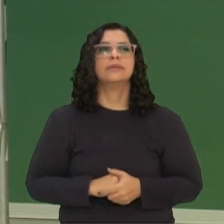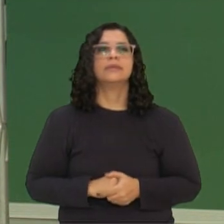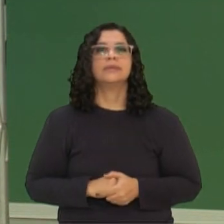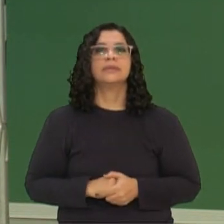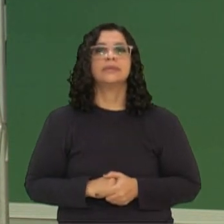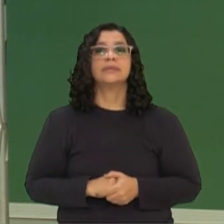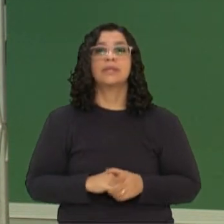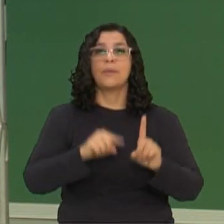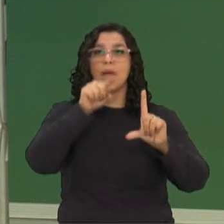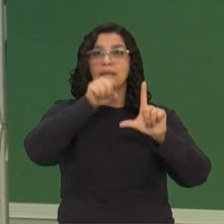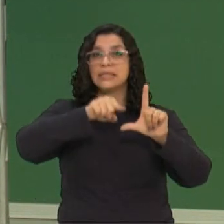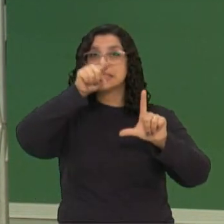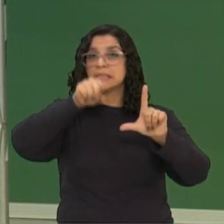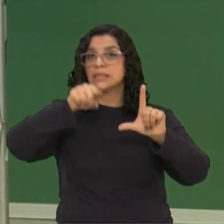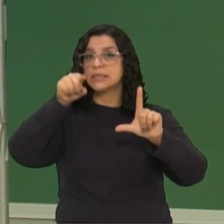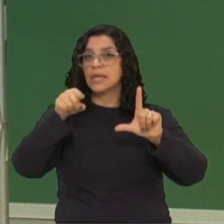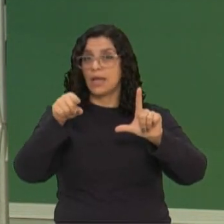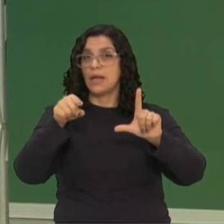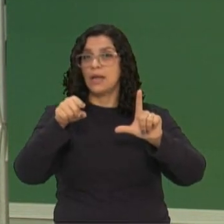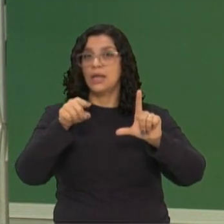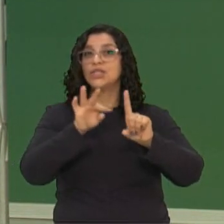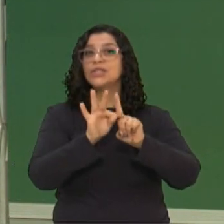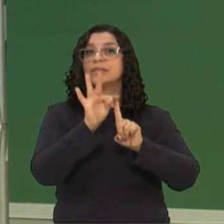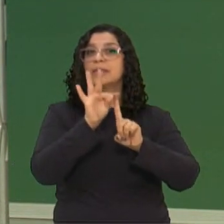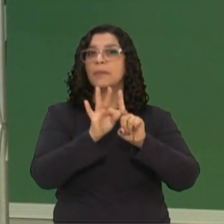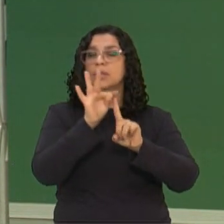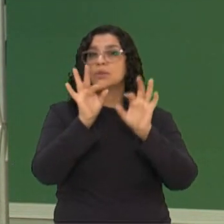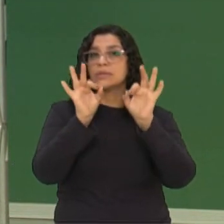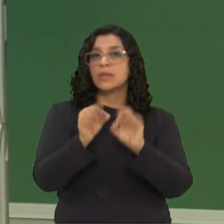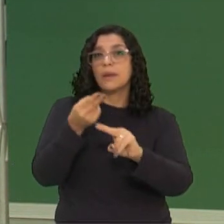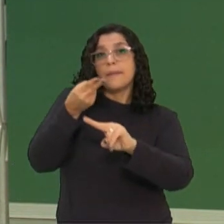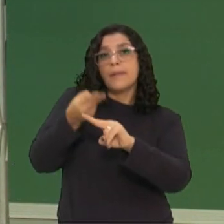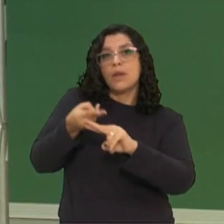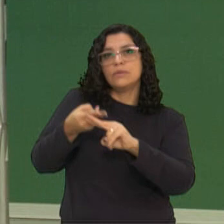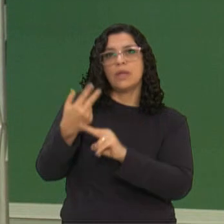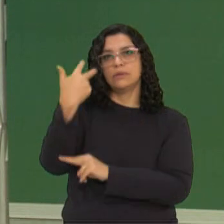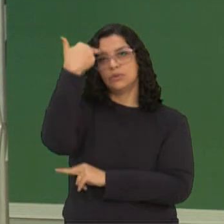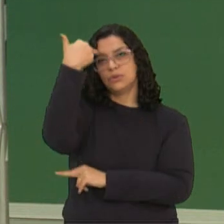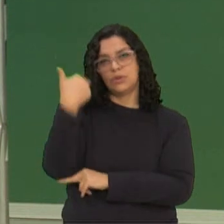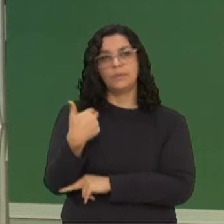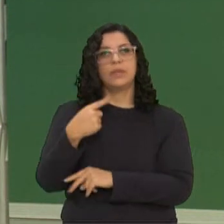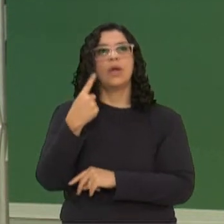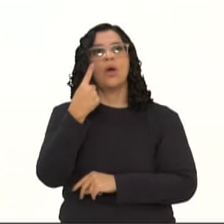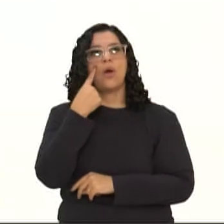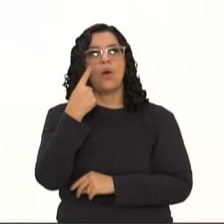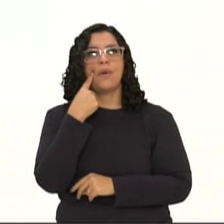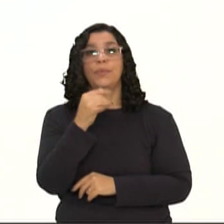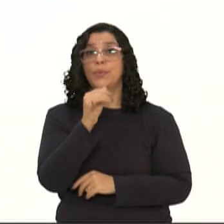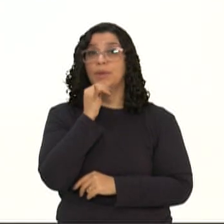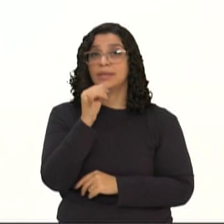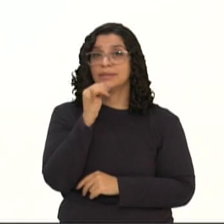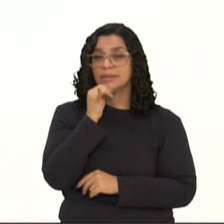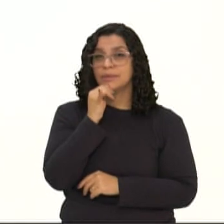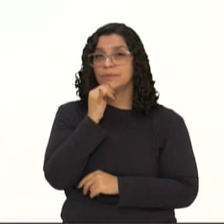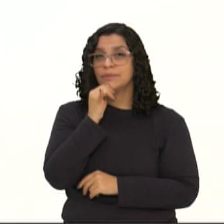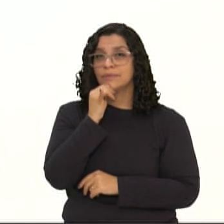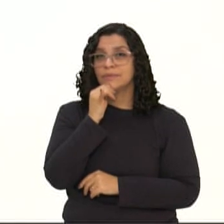uma escala aqui de temperaturas adequadas, né, para o uso dessa chapinha. Ó, por exemplo, o